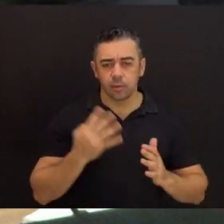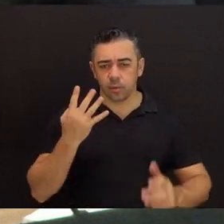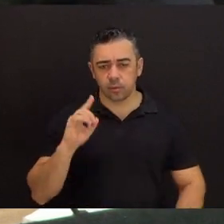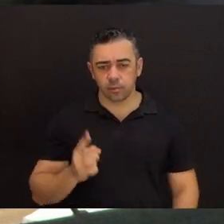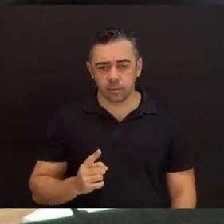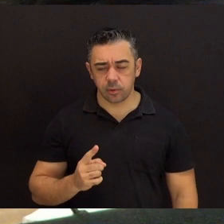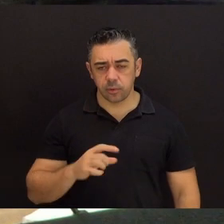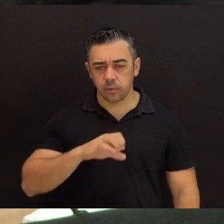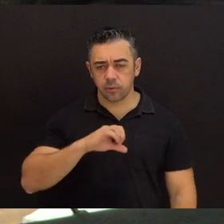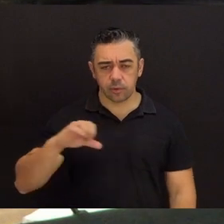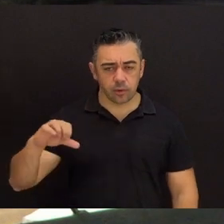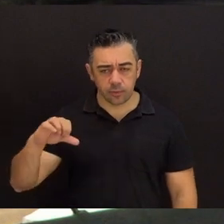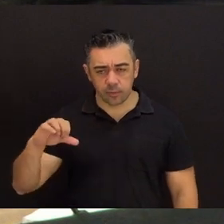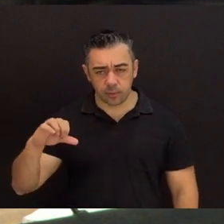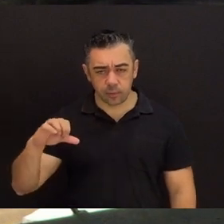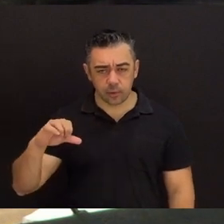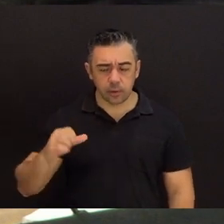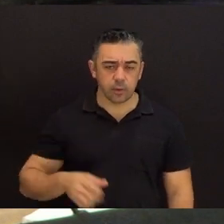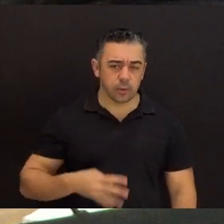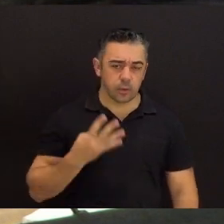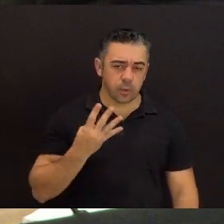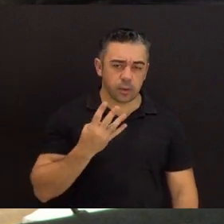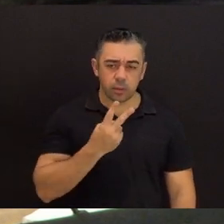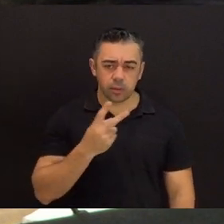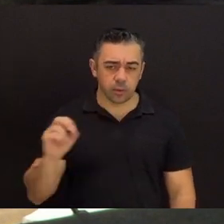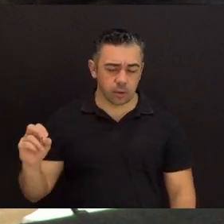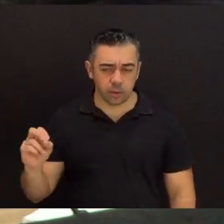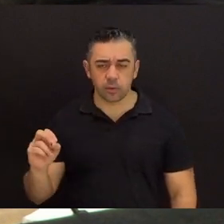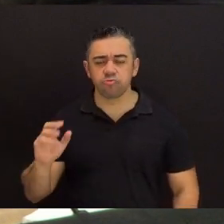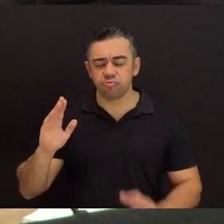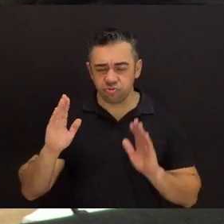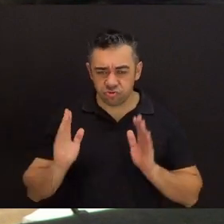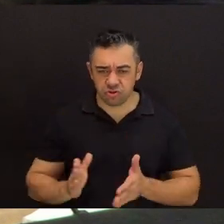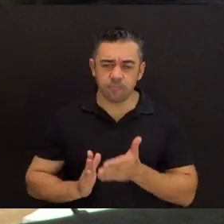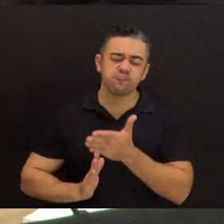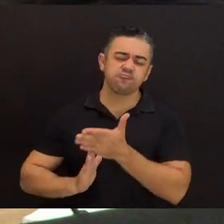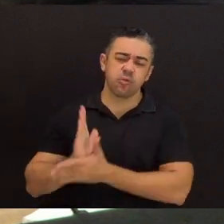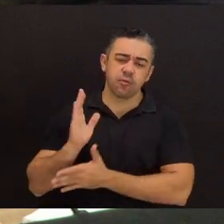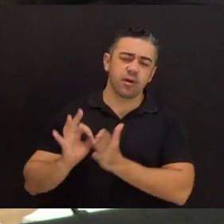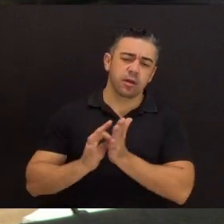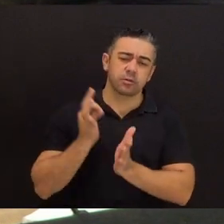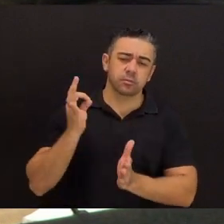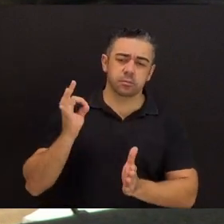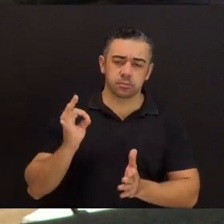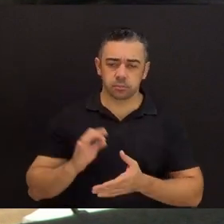e 99 e 4200 todas devidamente sancionados